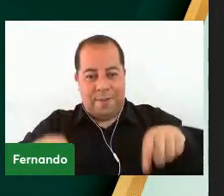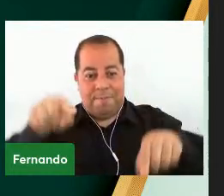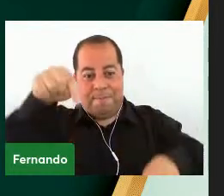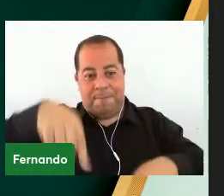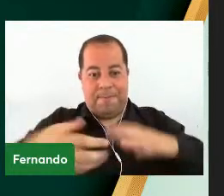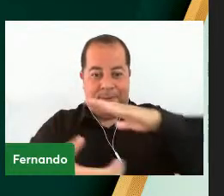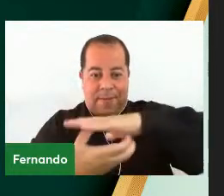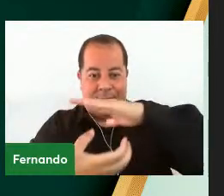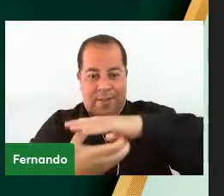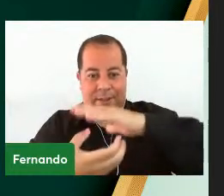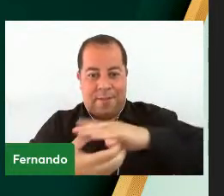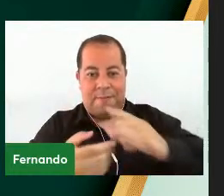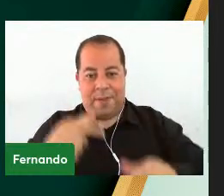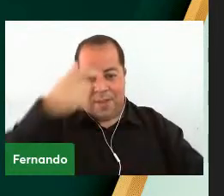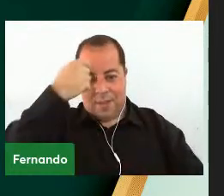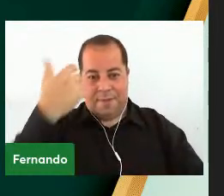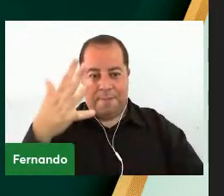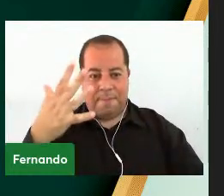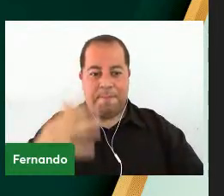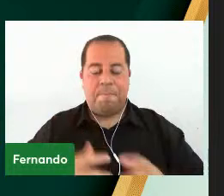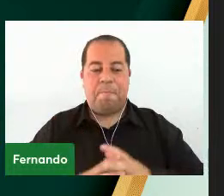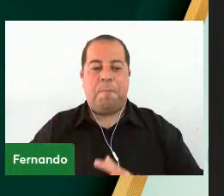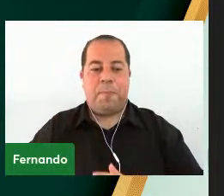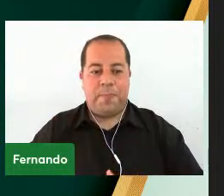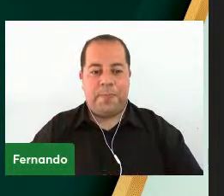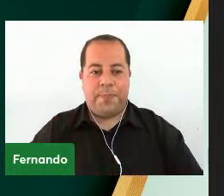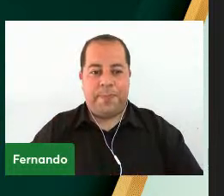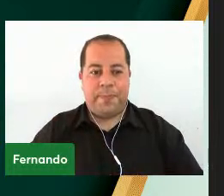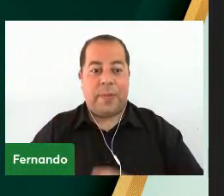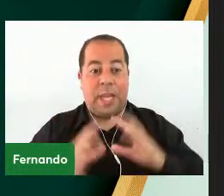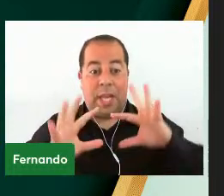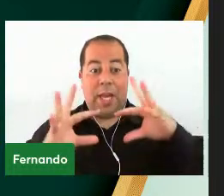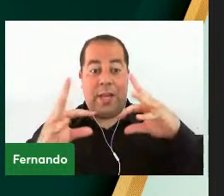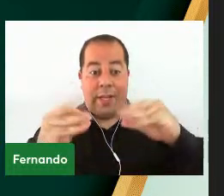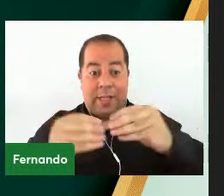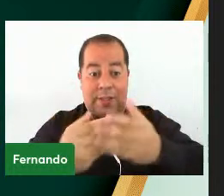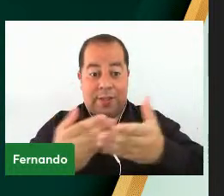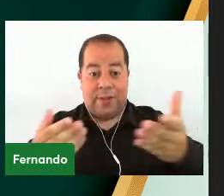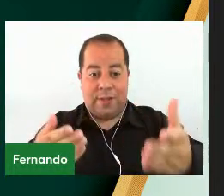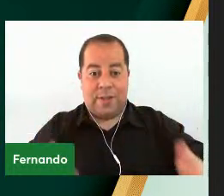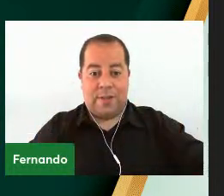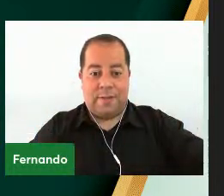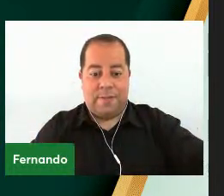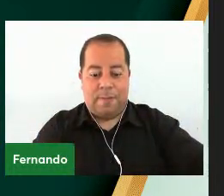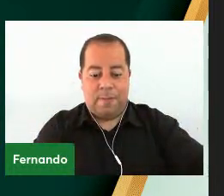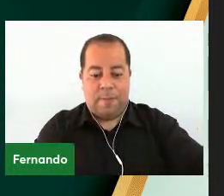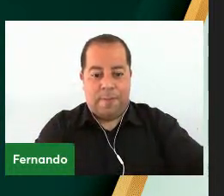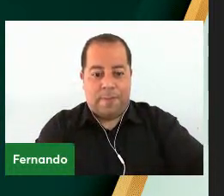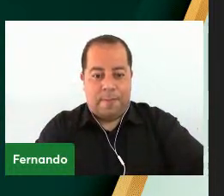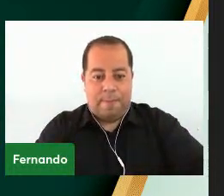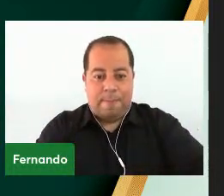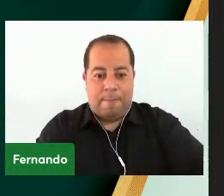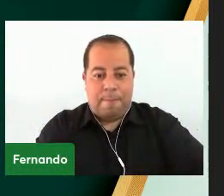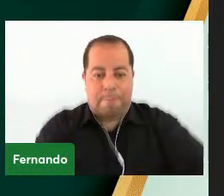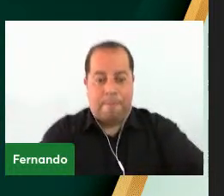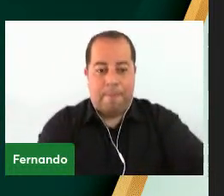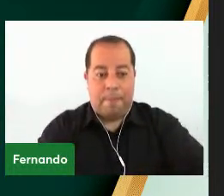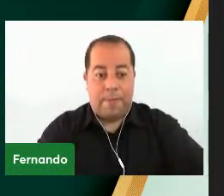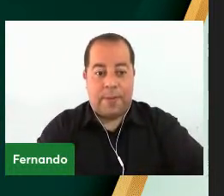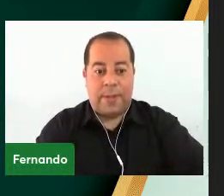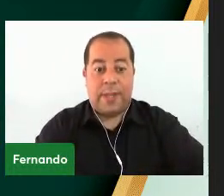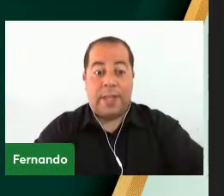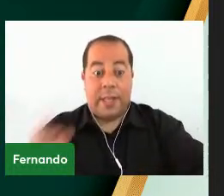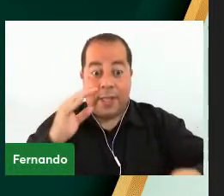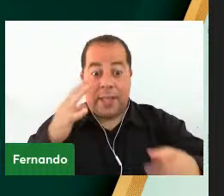da Unipampa. Enfim, a todos e a todas que estão nos acompanhando nesse momento, a